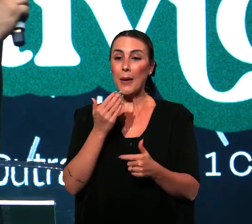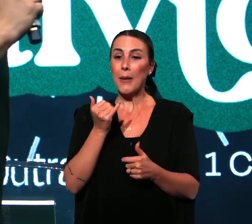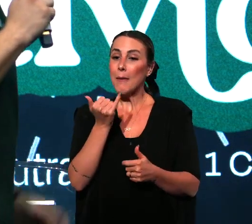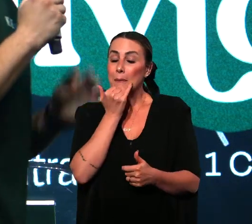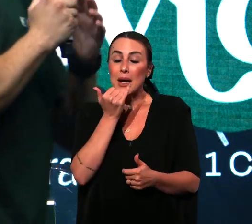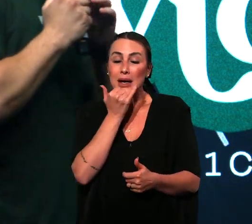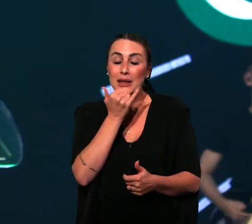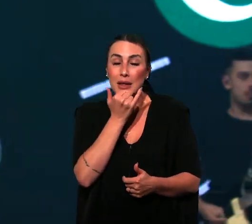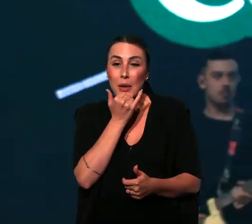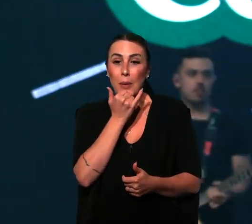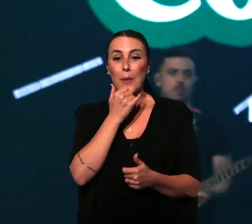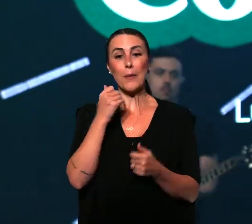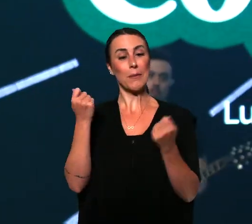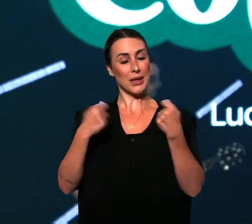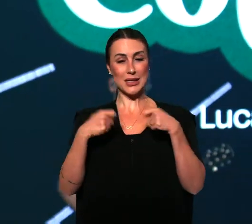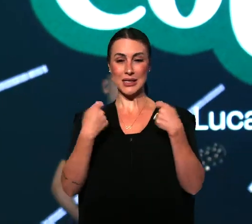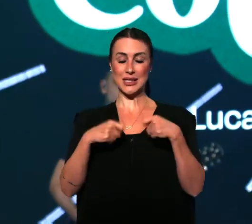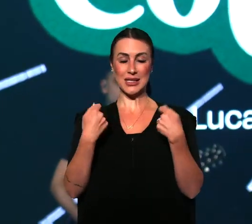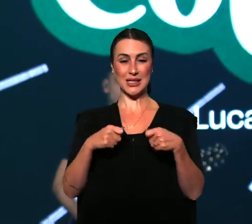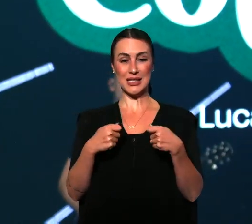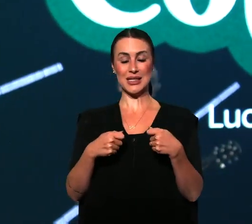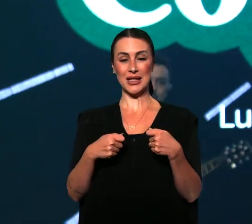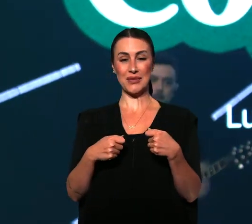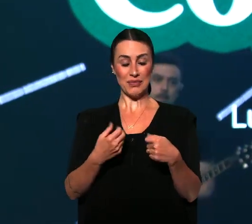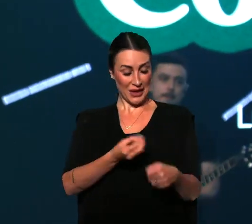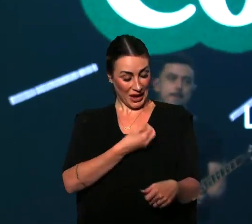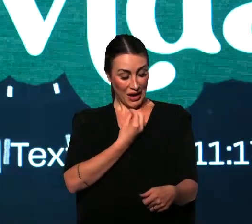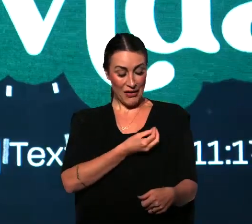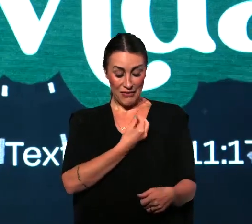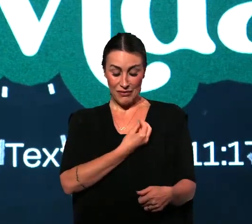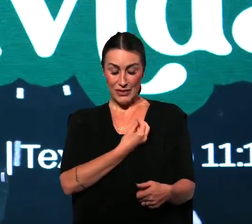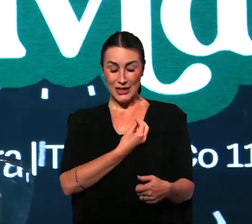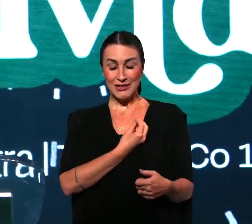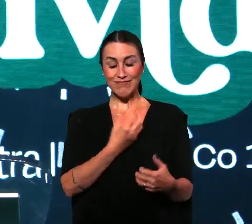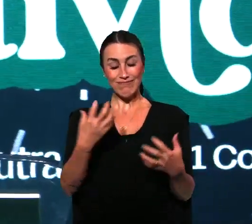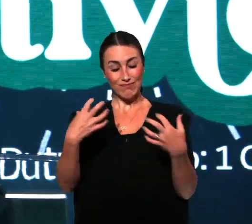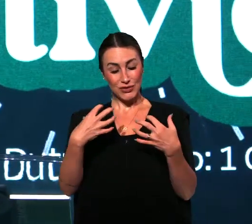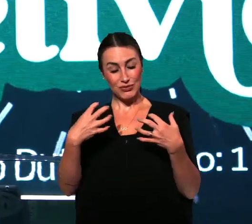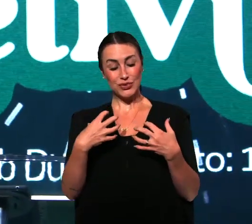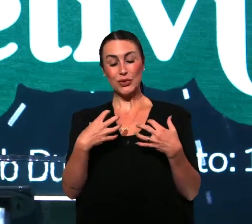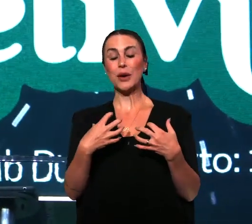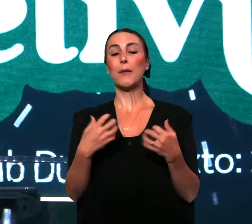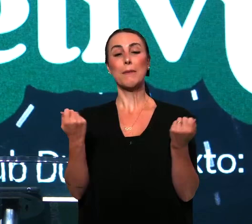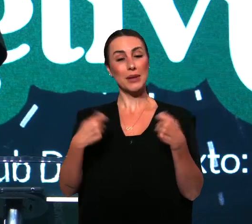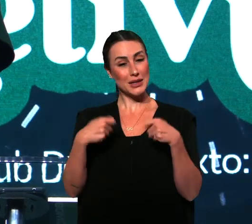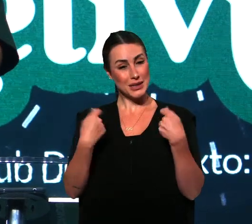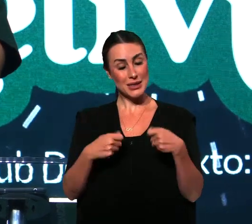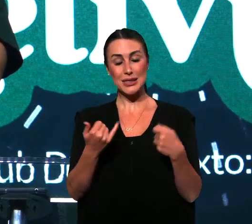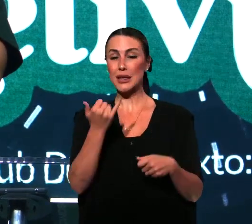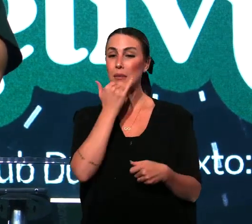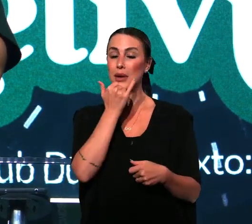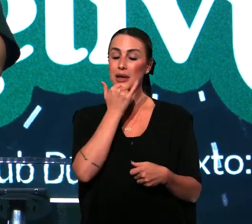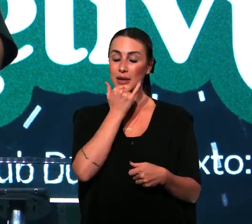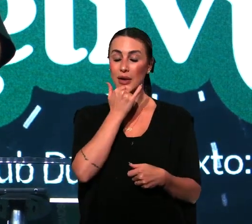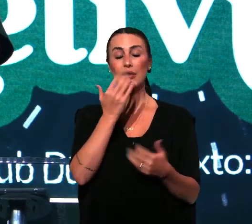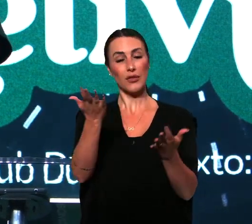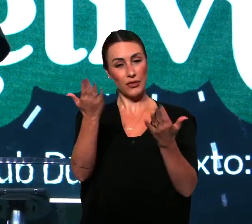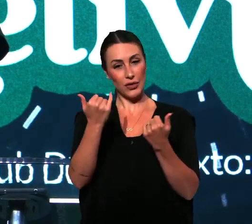ficaram marcados na tua vida. Pode vir aqui do meu lado direito. Sei que Deus falou com mais pessoas aqui. Quem está ali em cima, pode vir para cá. A gente quer orar junto com você.